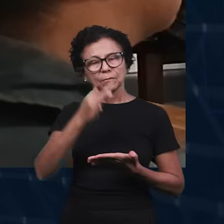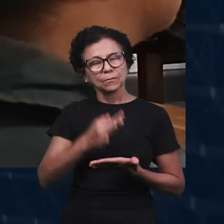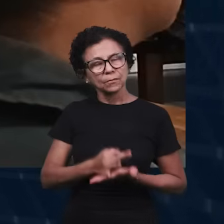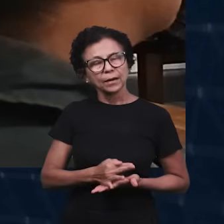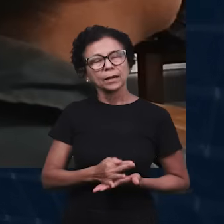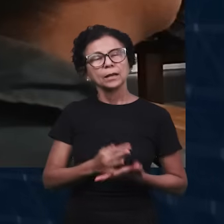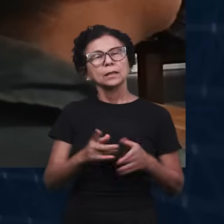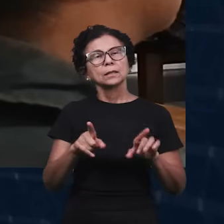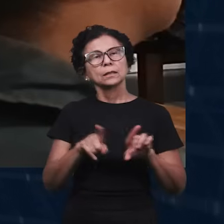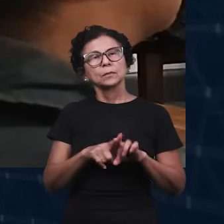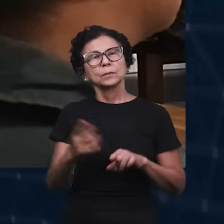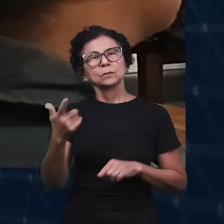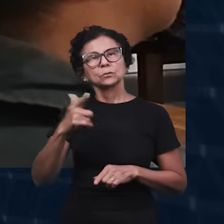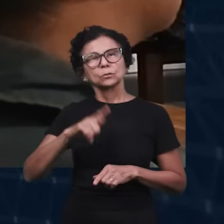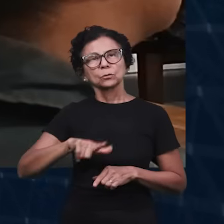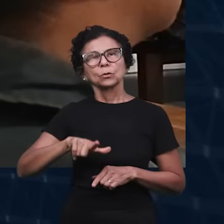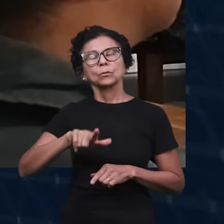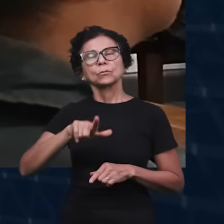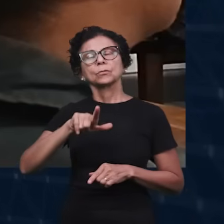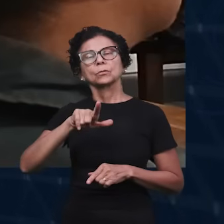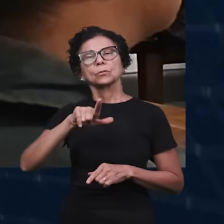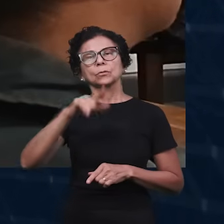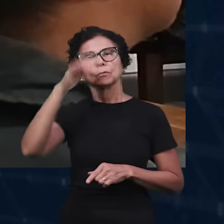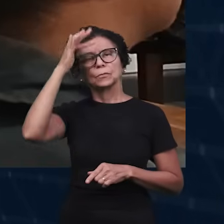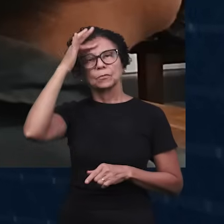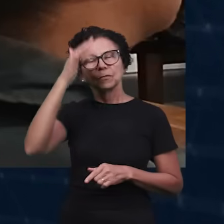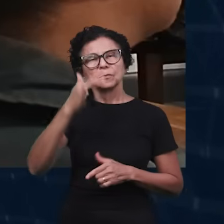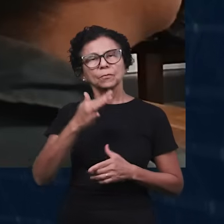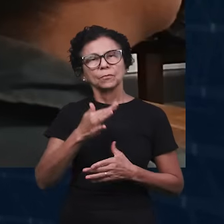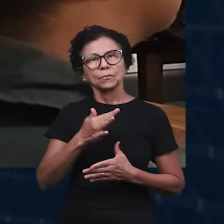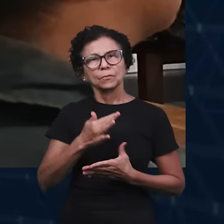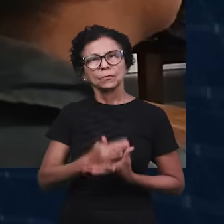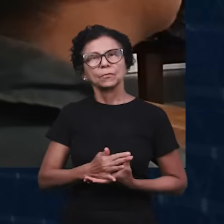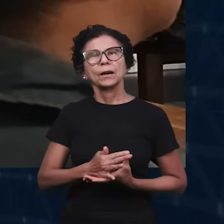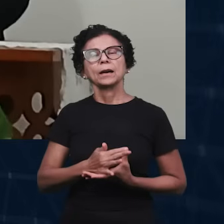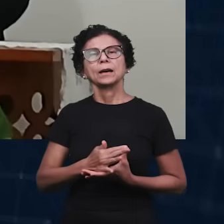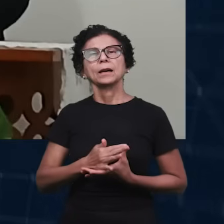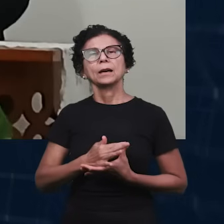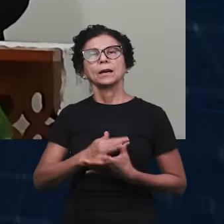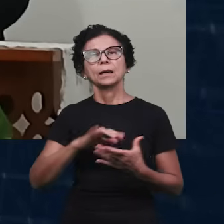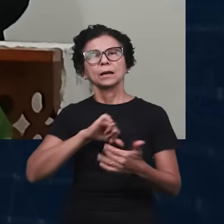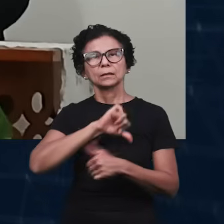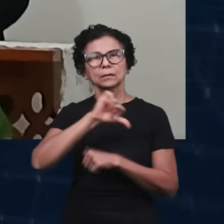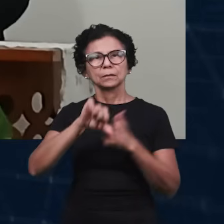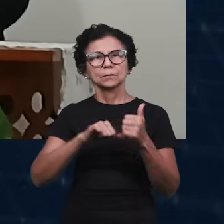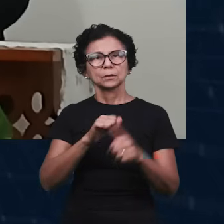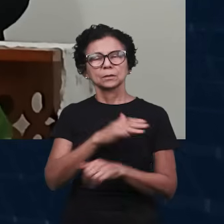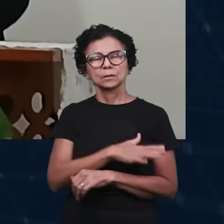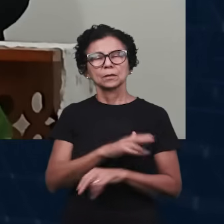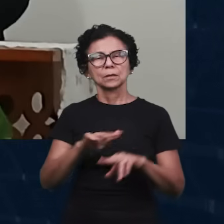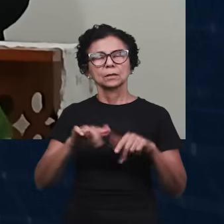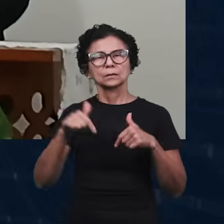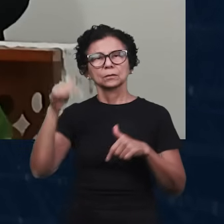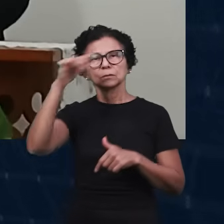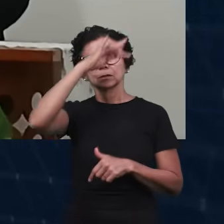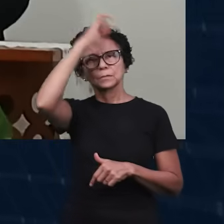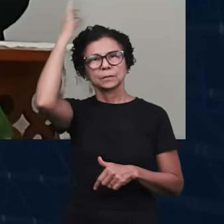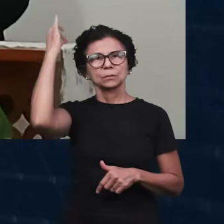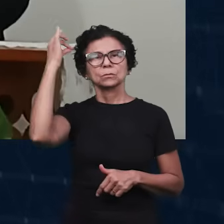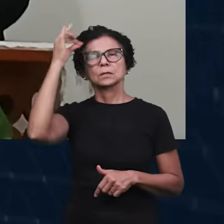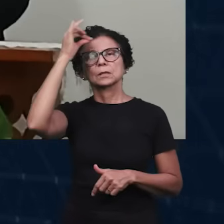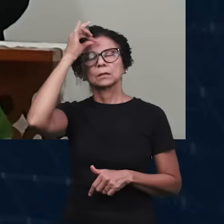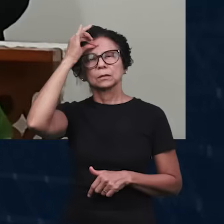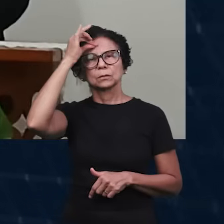os irmãos e pelo renovo da fé, com a atuação do Espírito Santo de maneira especial em